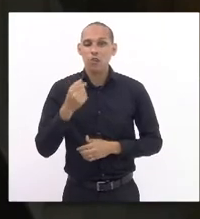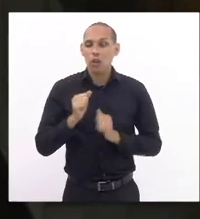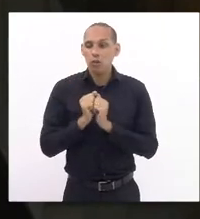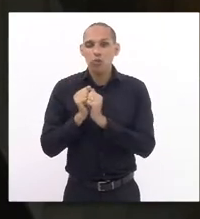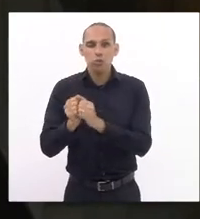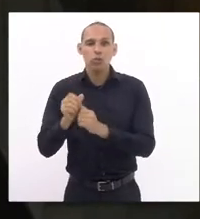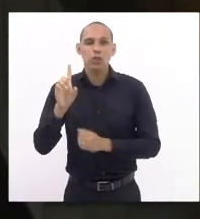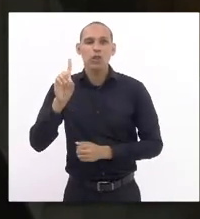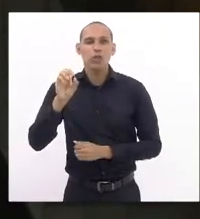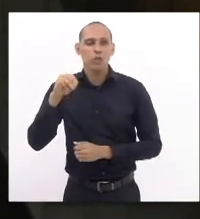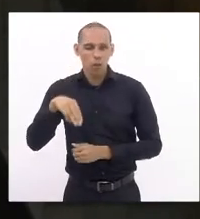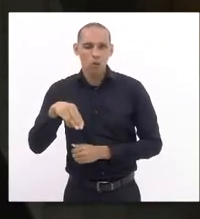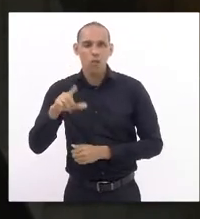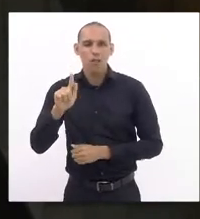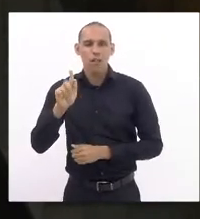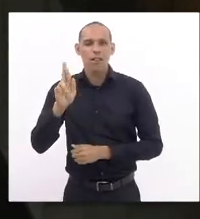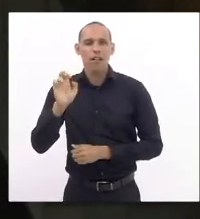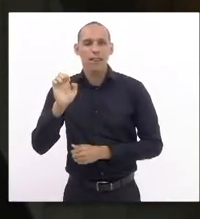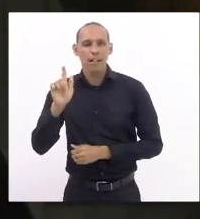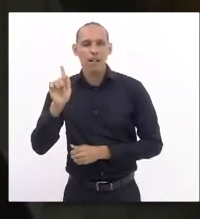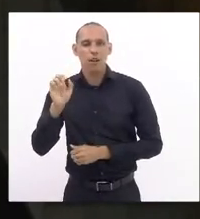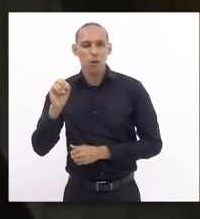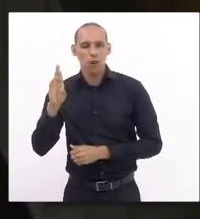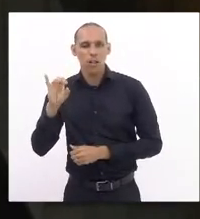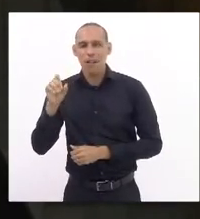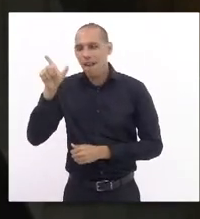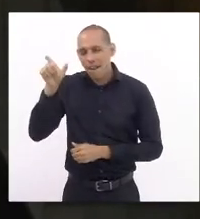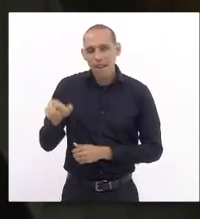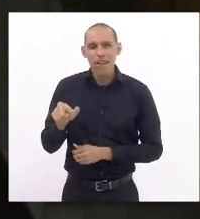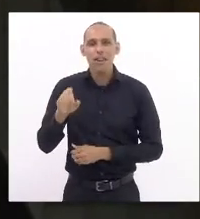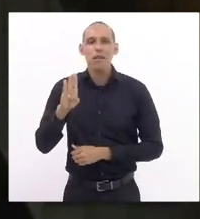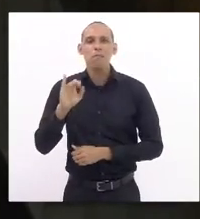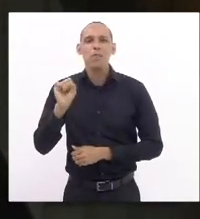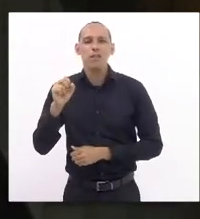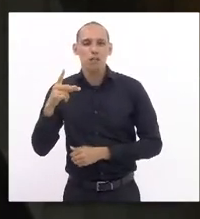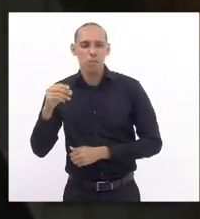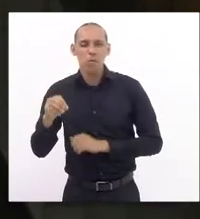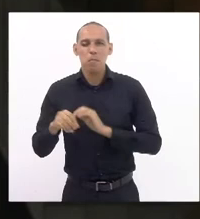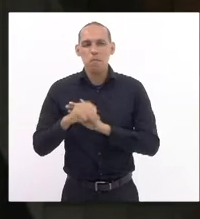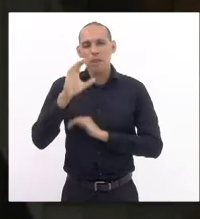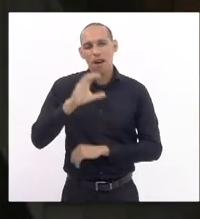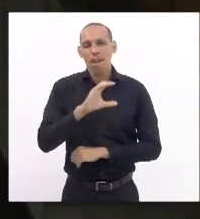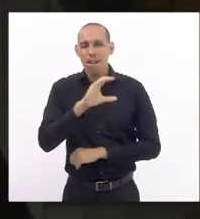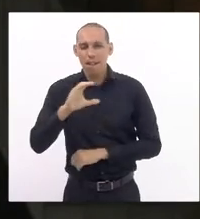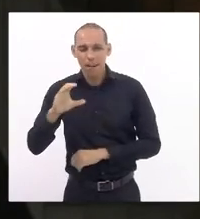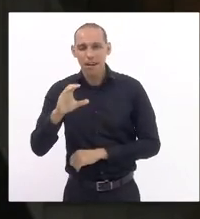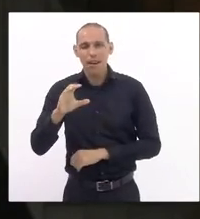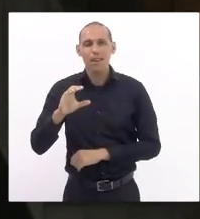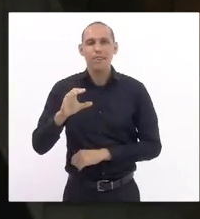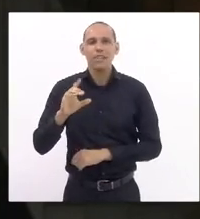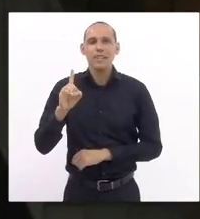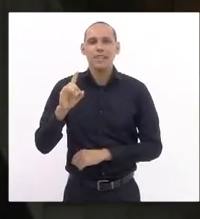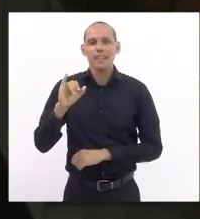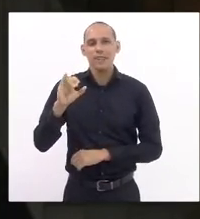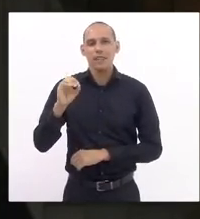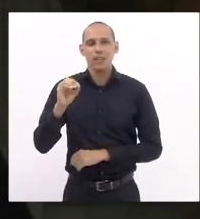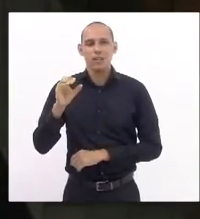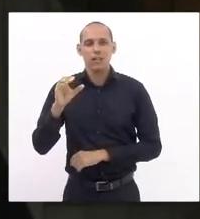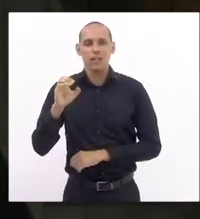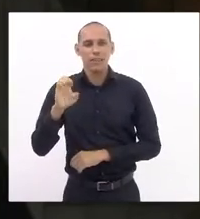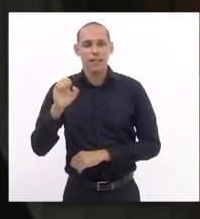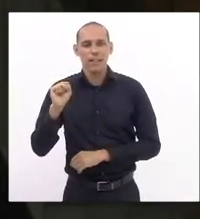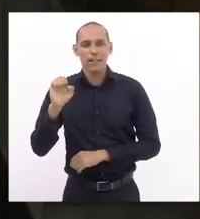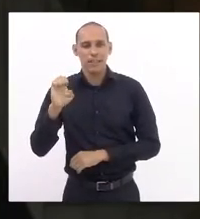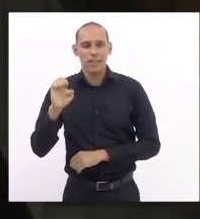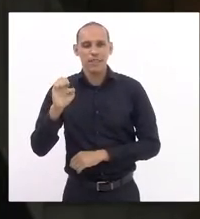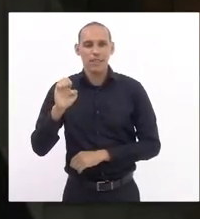Gregório, o bispo da Diocese de Petrópolis, que nos recebeu de maneira muito cordial, e a Diocese de Petrópolis está tendo também um